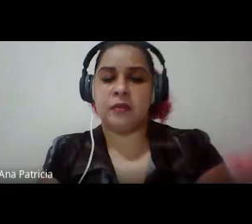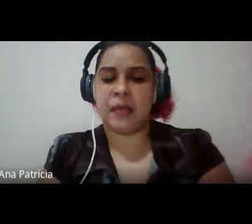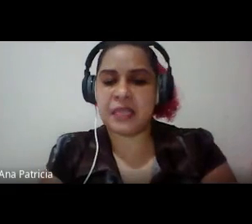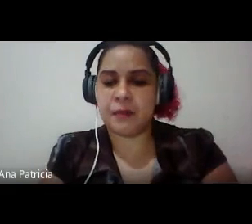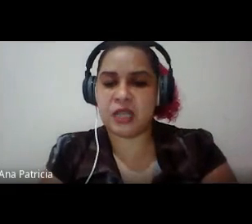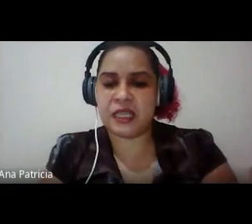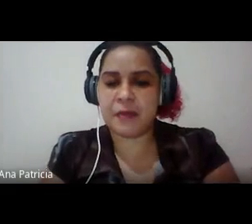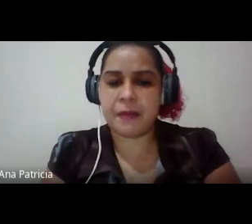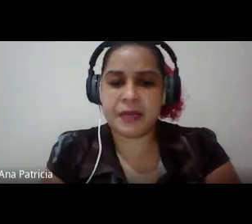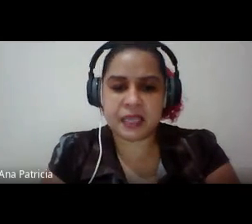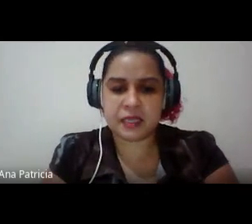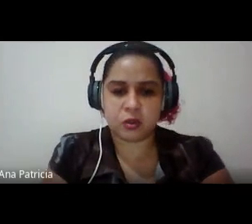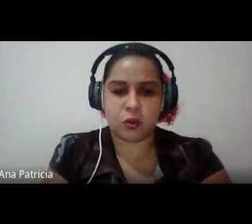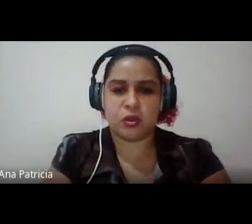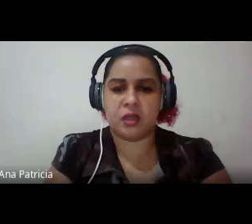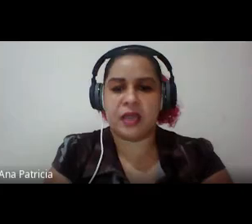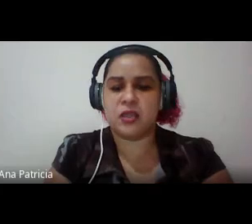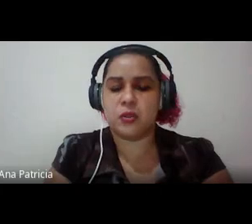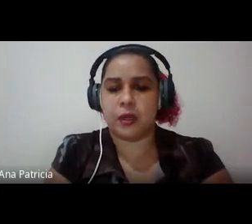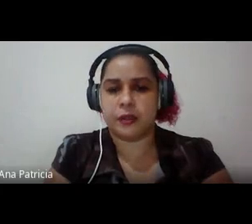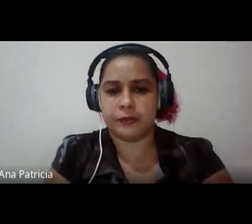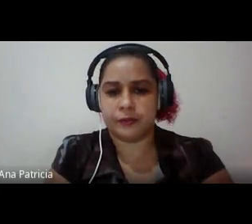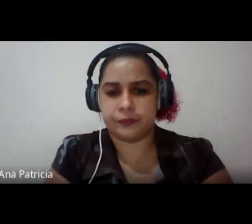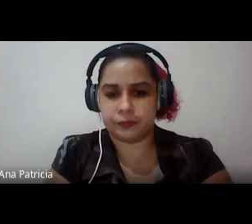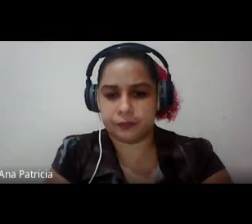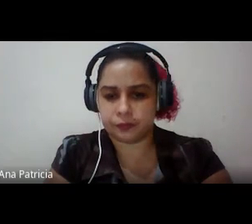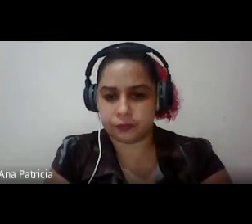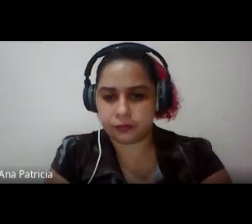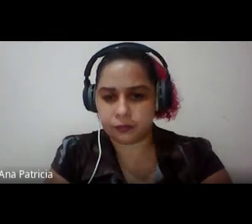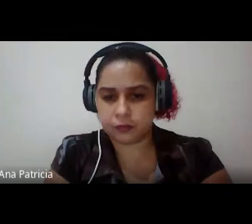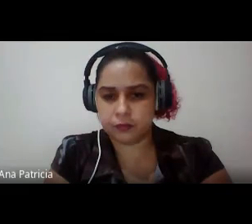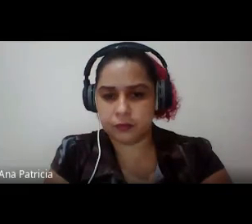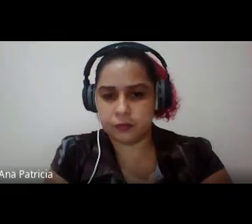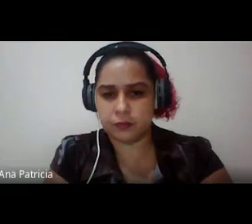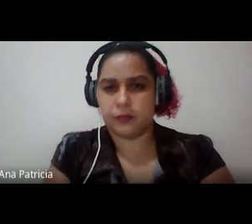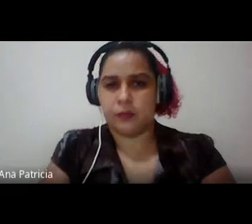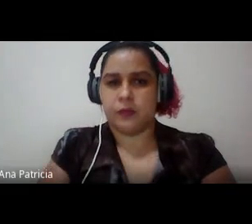Não tá mais. Eu já tirei minha apresentação, Socorro, só tá a sua.